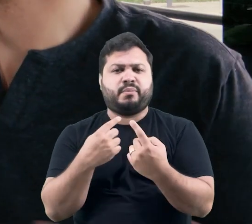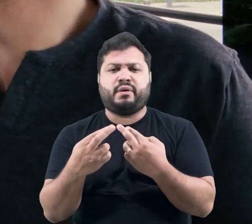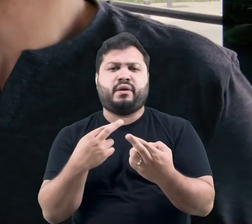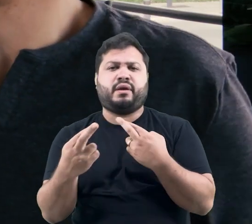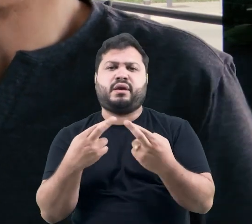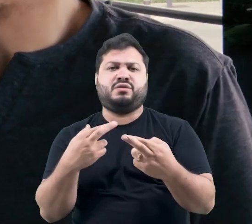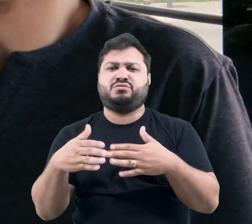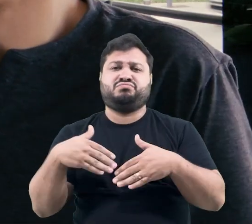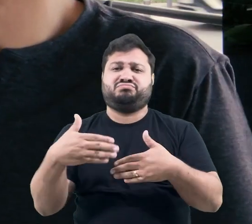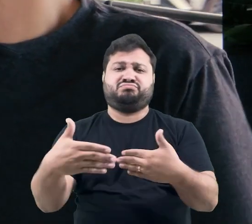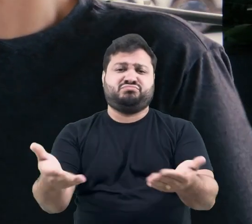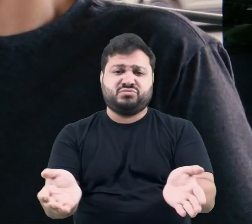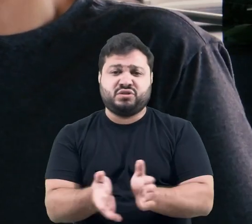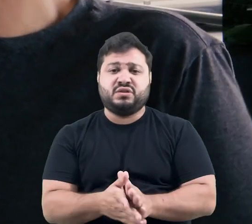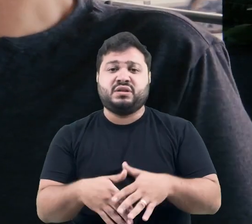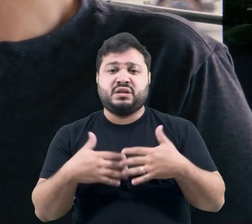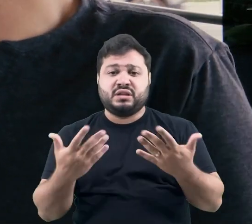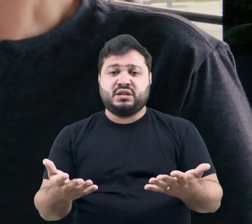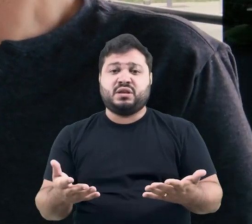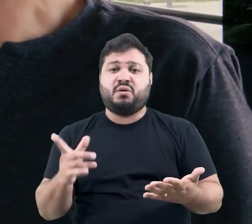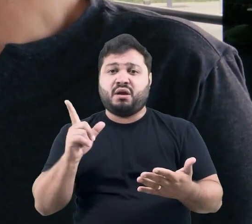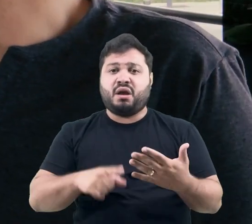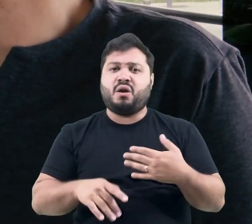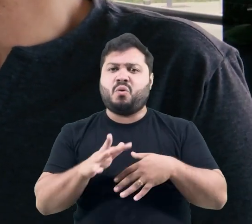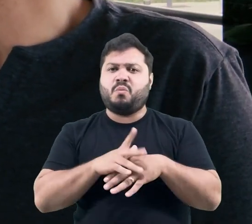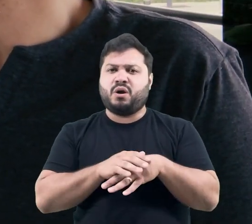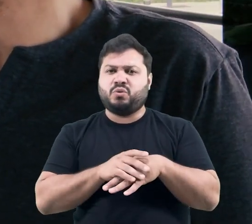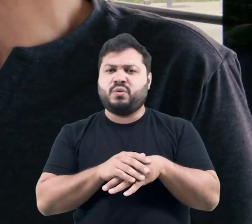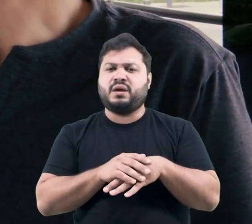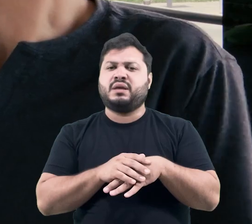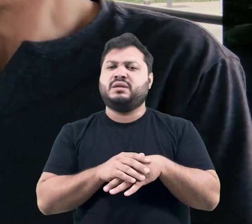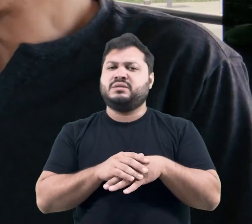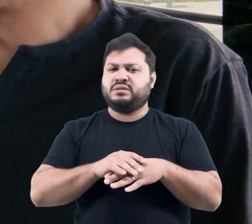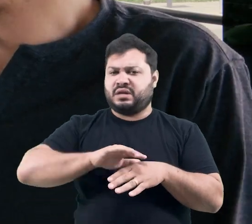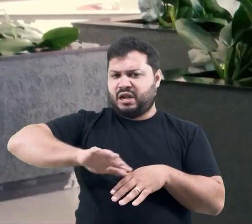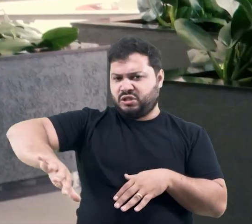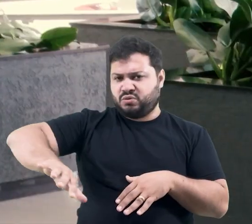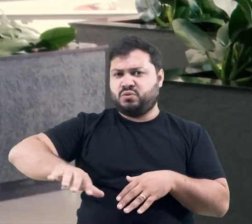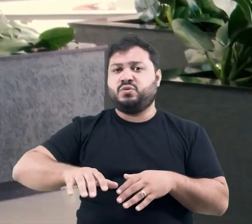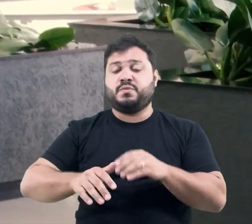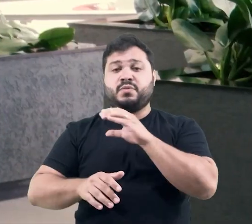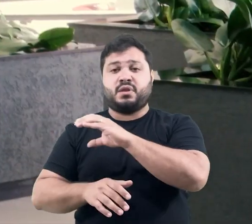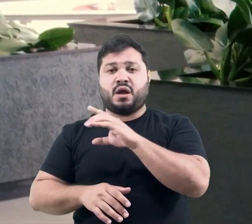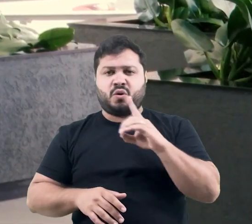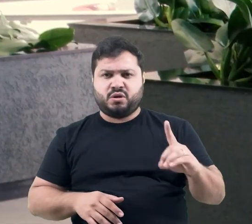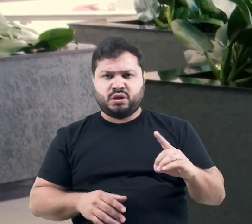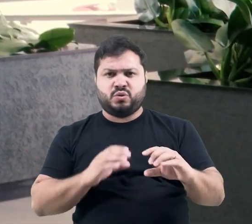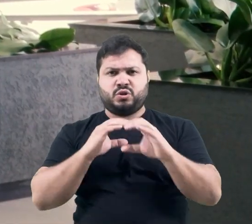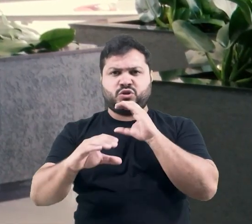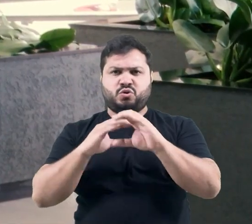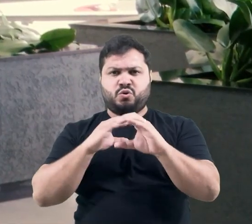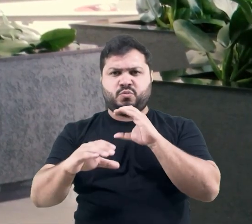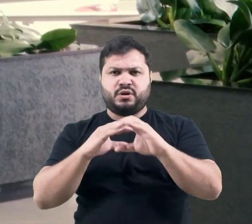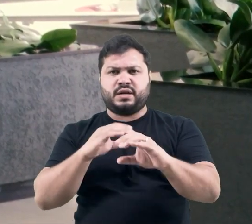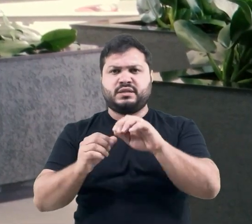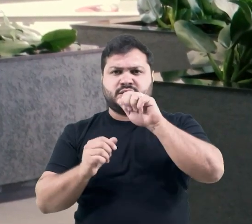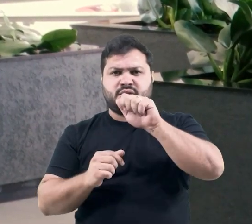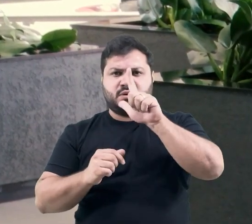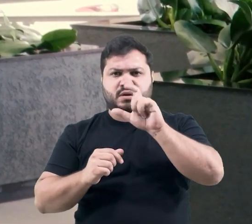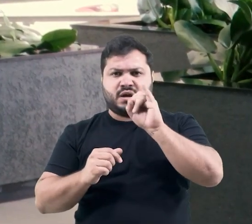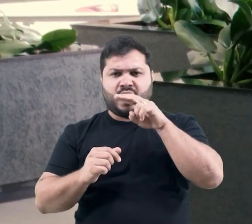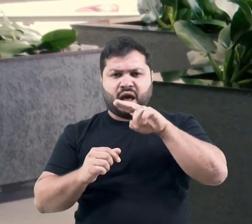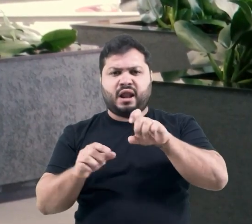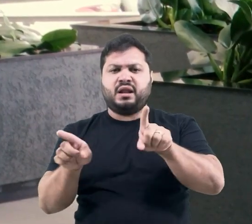relacionamentos não iam pra frente, Então, assim, é uma doença que ela é excludente. A coordenadora de comunicação,